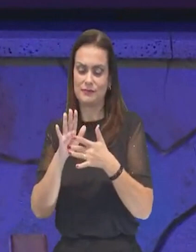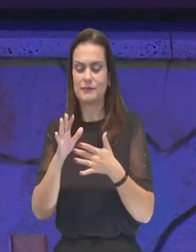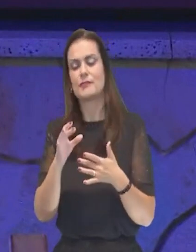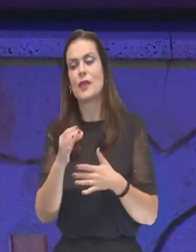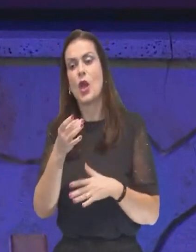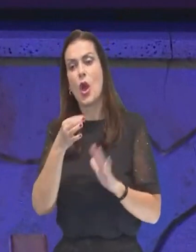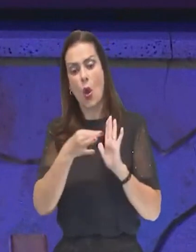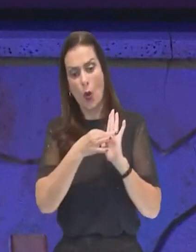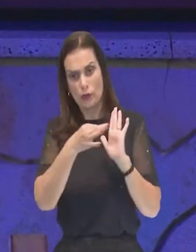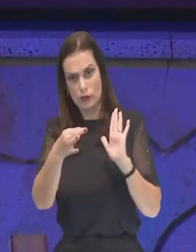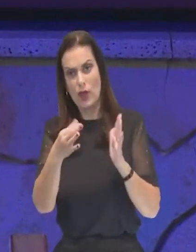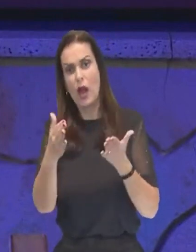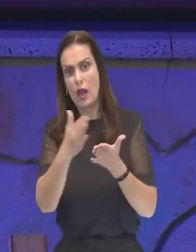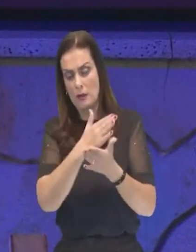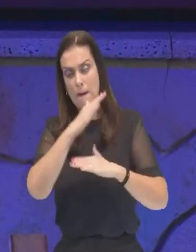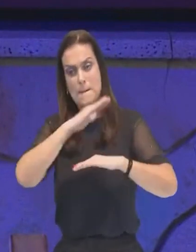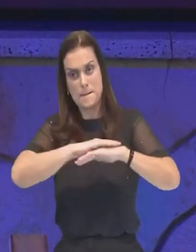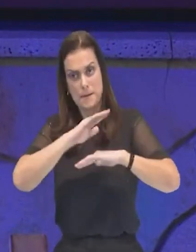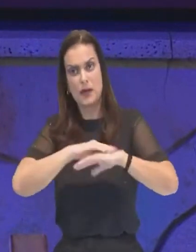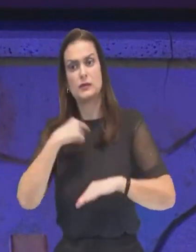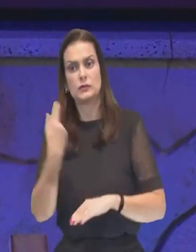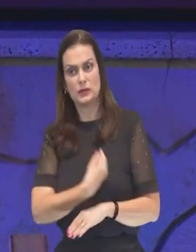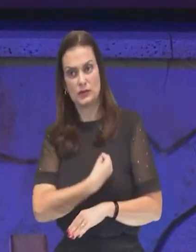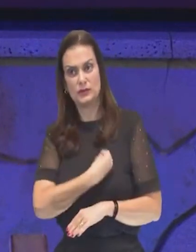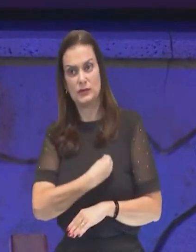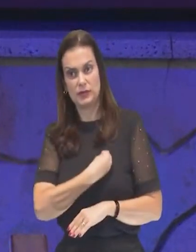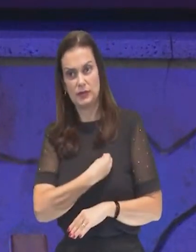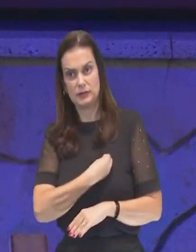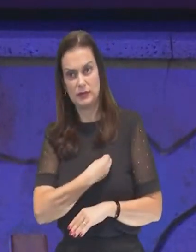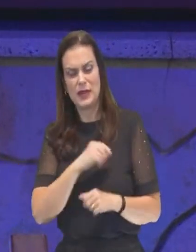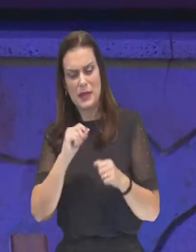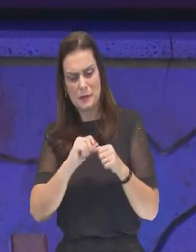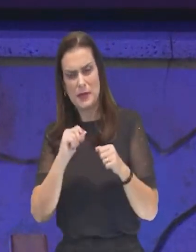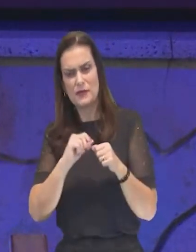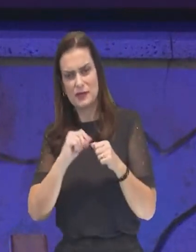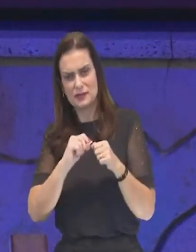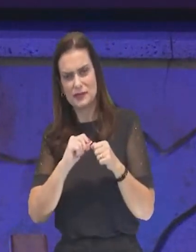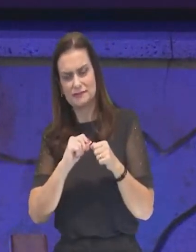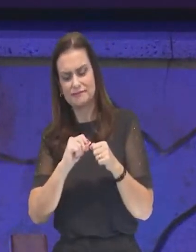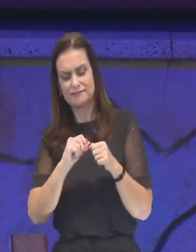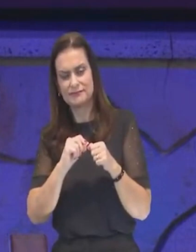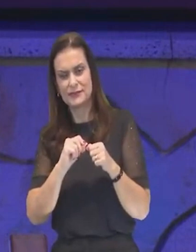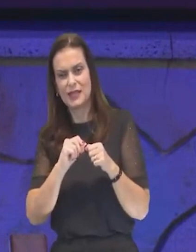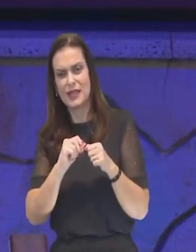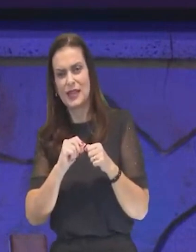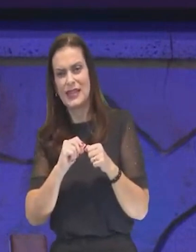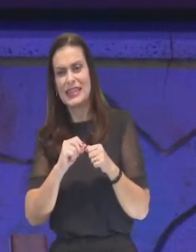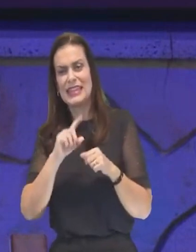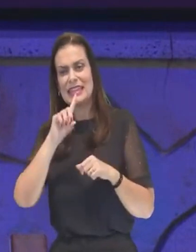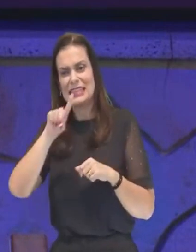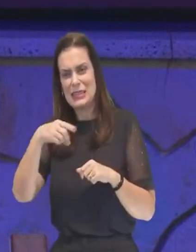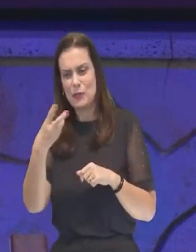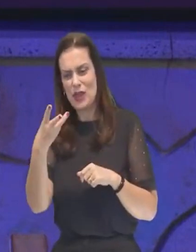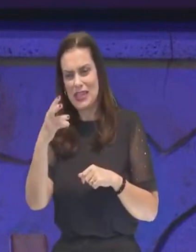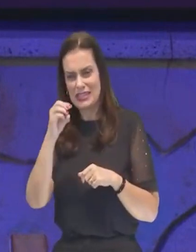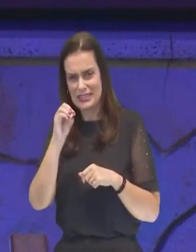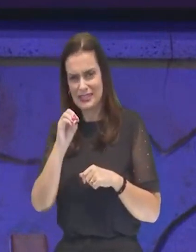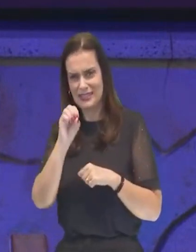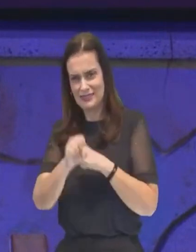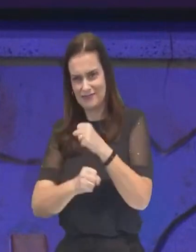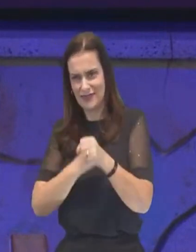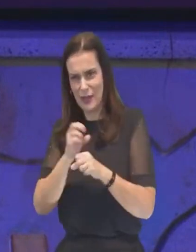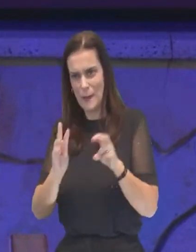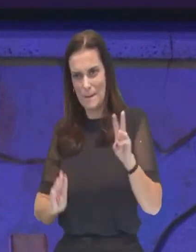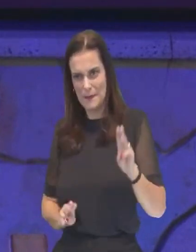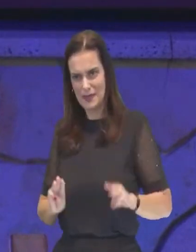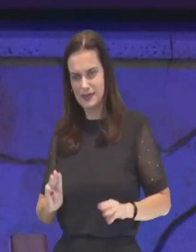muito práticas para você realizar. Sabe, queridos, porque eu digo para os irmãos, depois de 30 anos de ministério, o